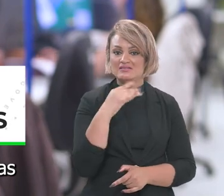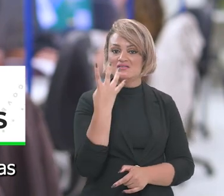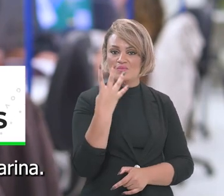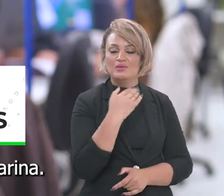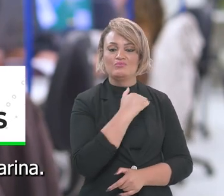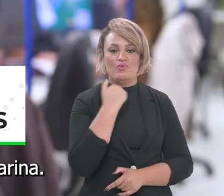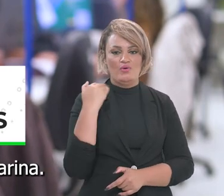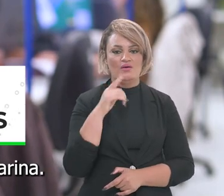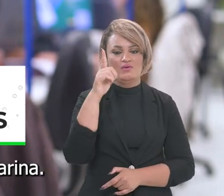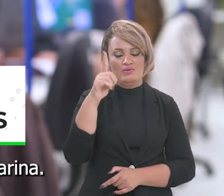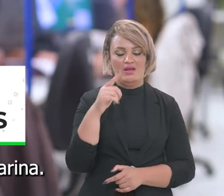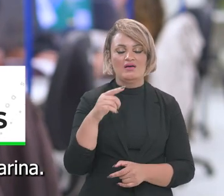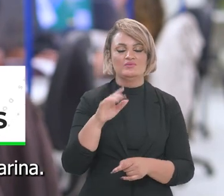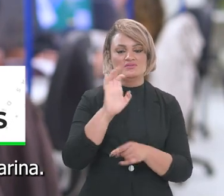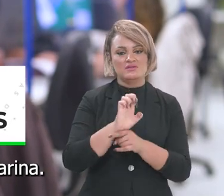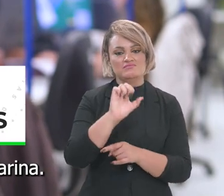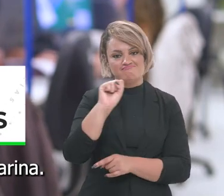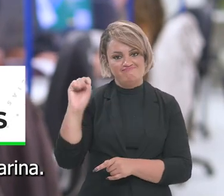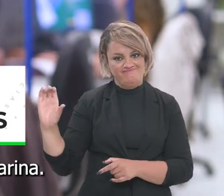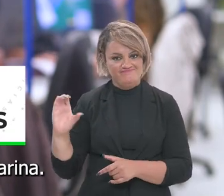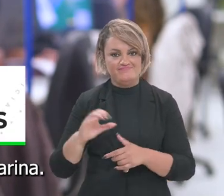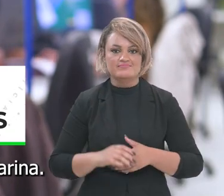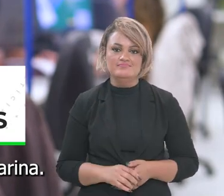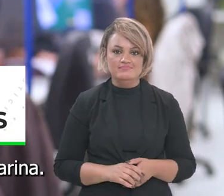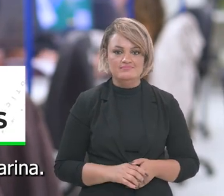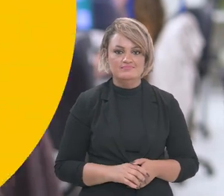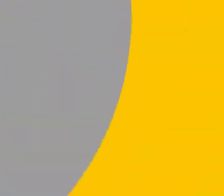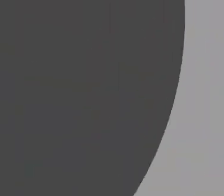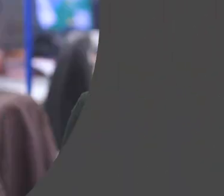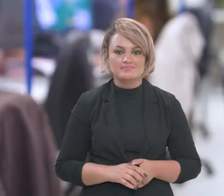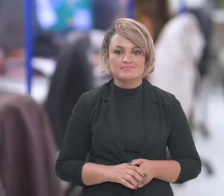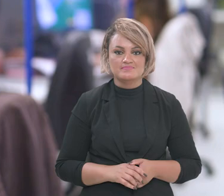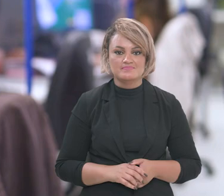4 crianças numa creche em Blumenau, em Santa Catarina.